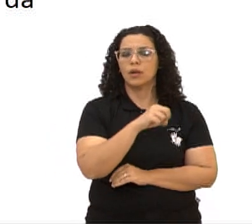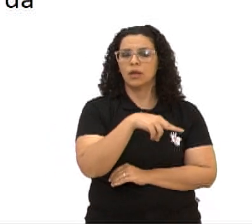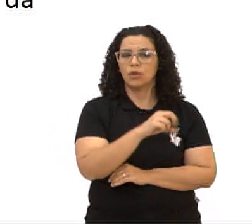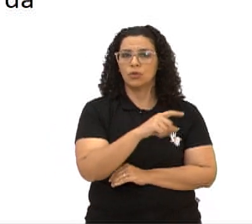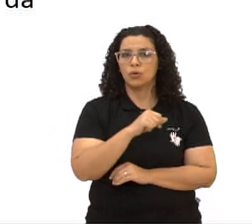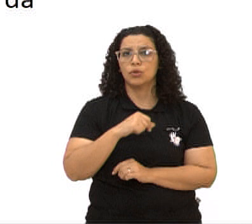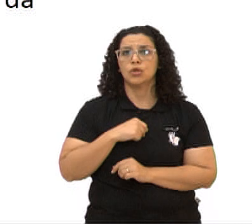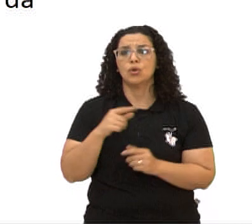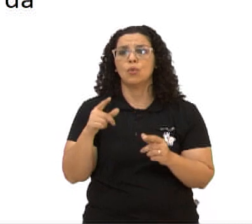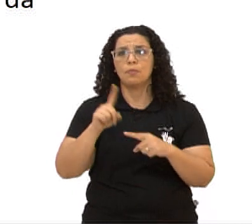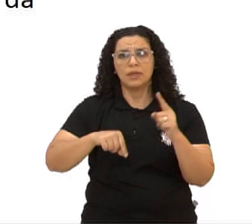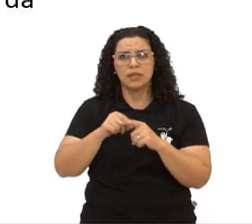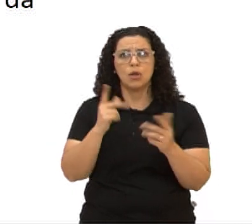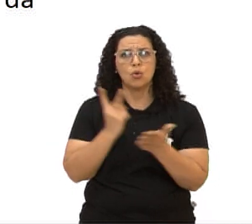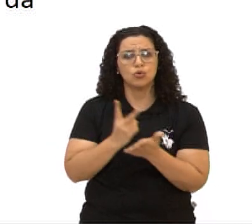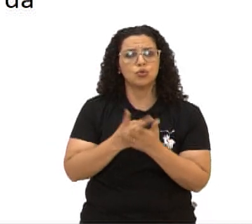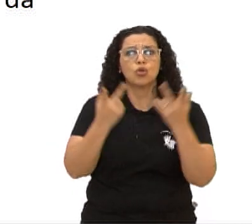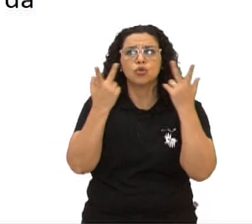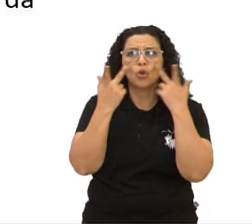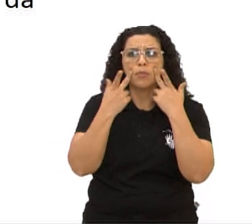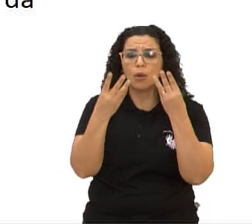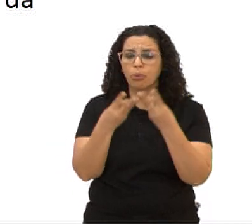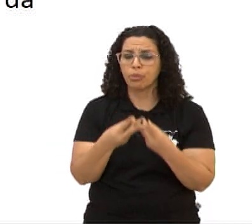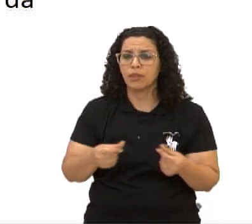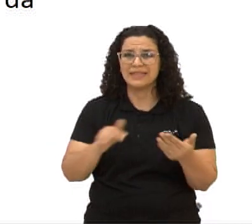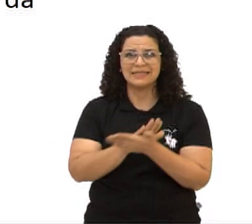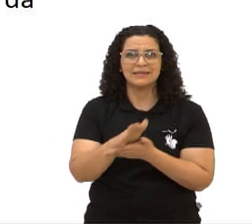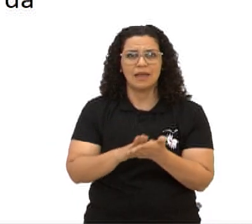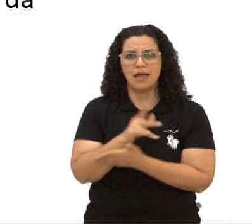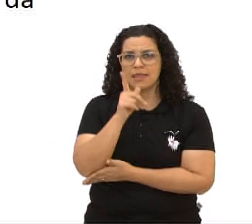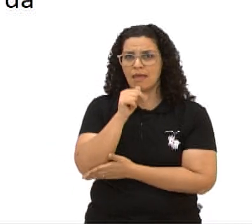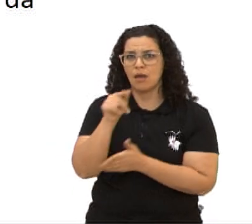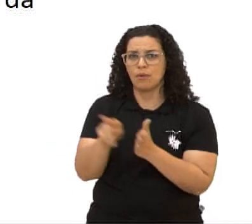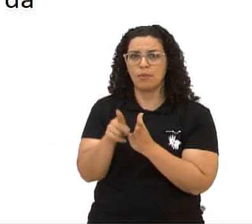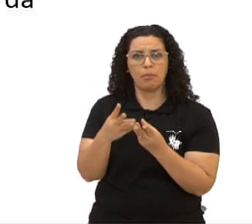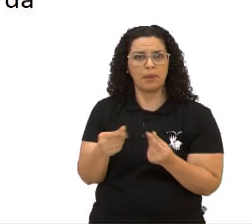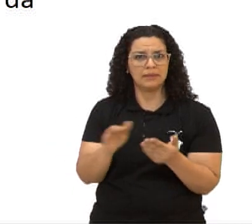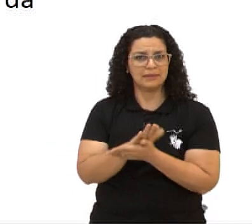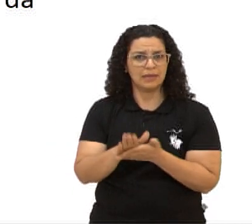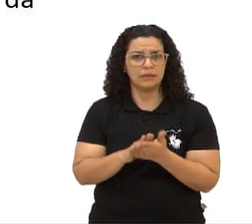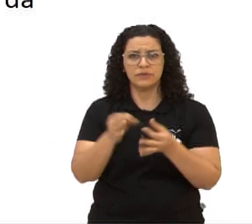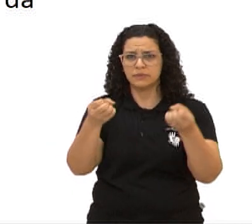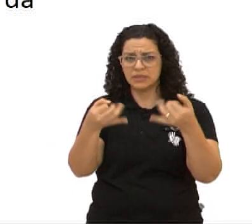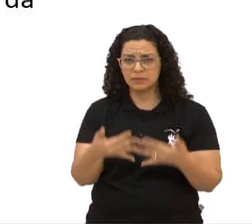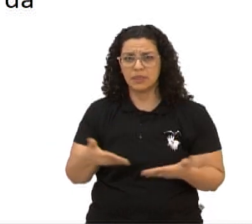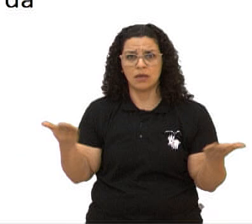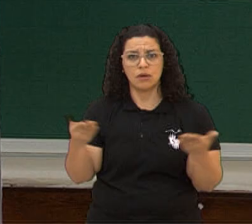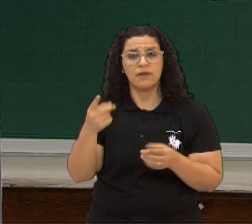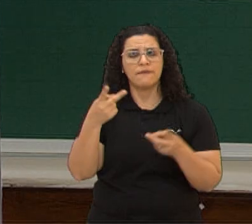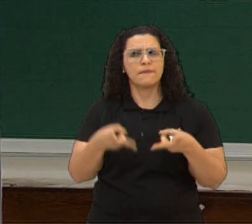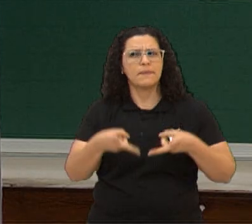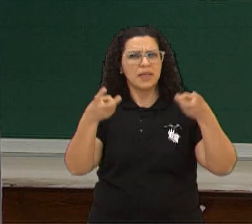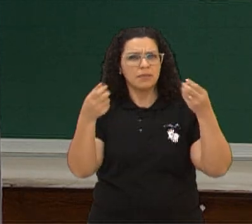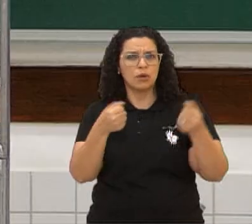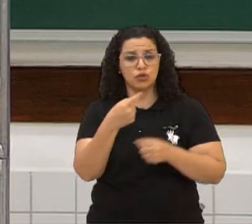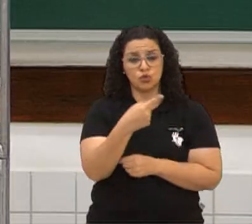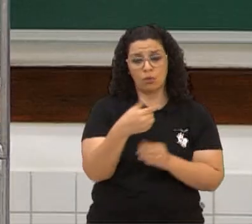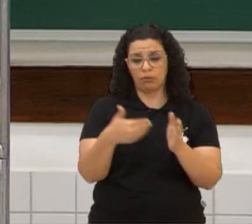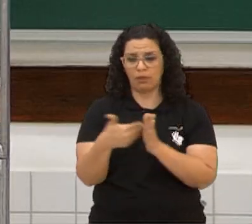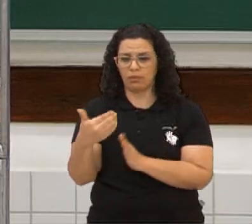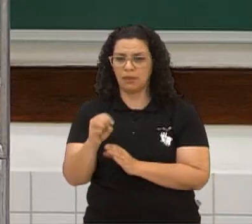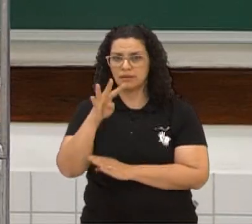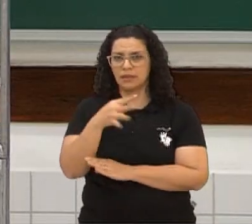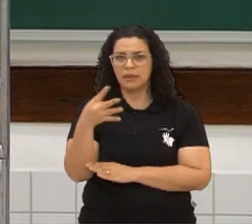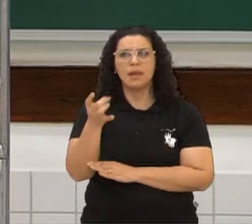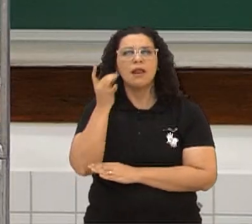permanece inalterado, ou seja, a decomposição da água da solução? Justifique. Então, observa lá a nossa tabelinha